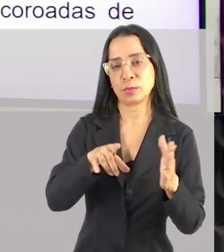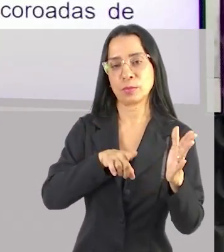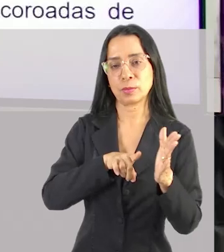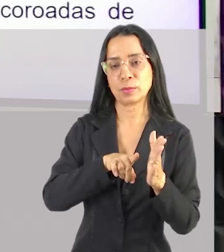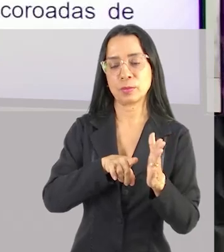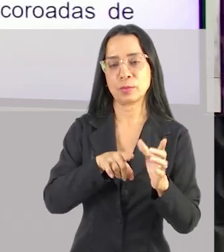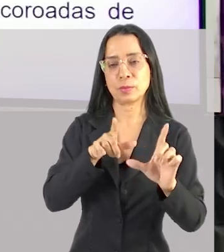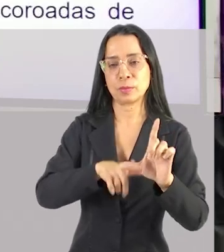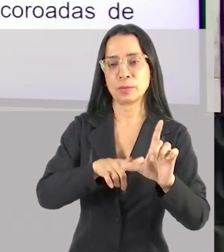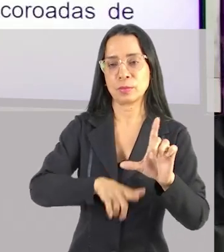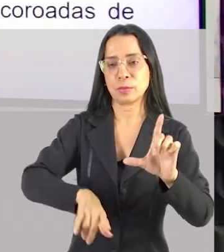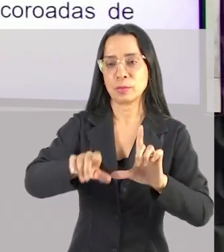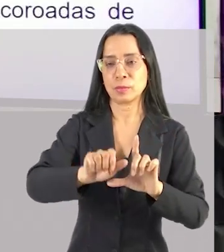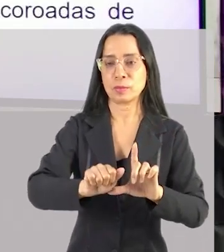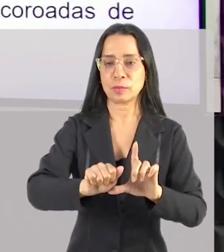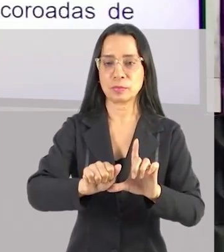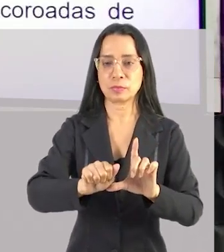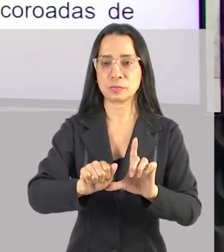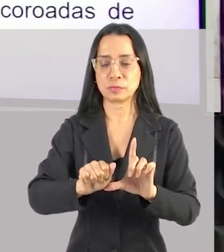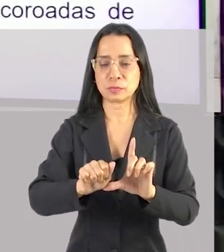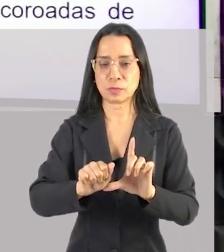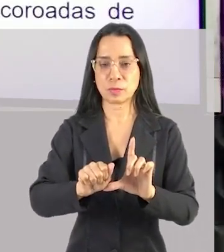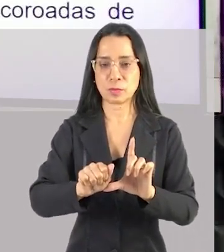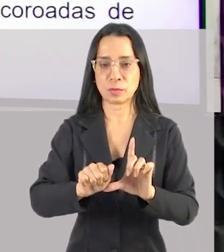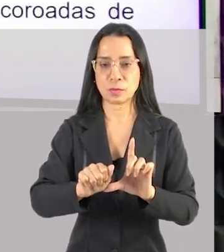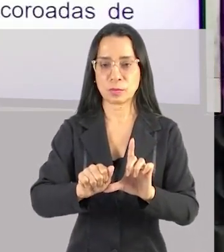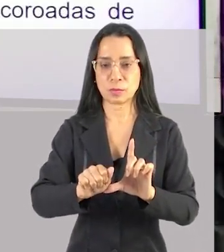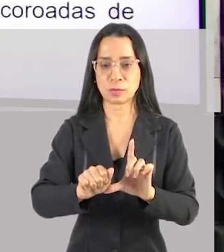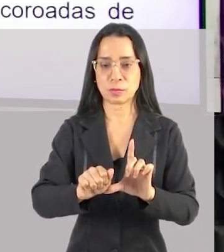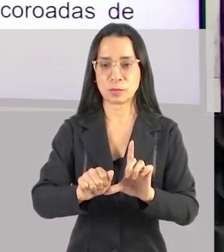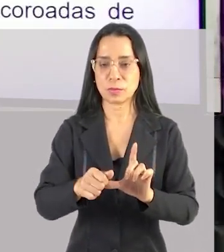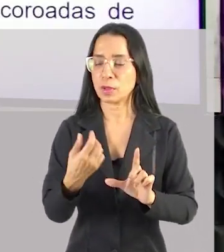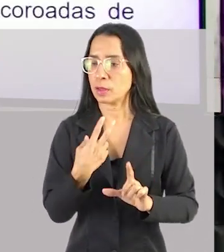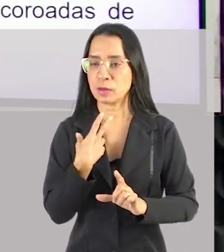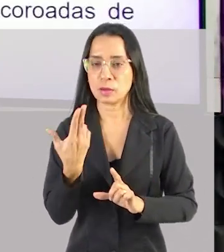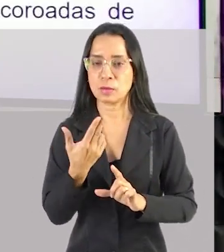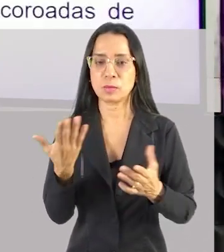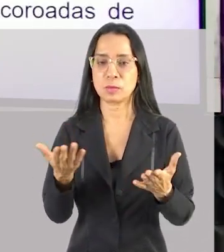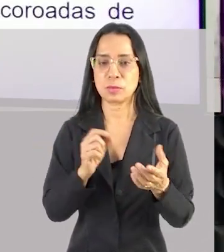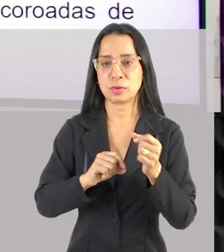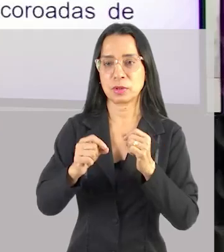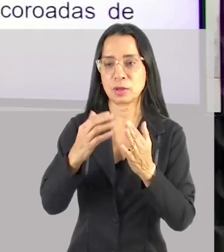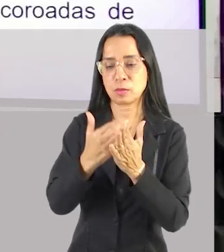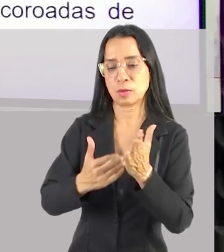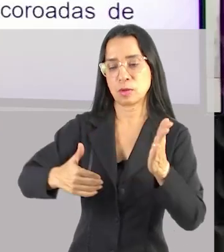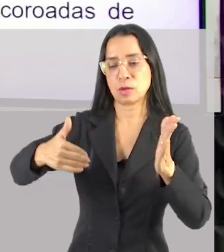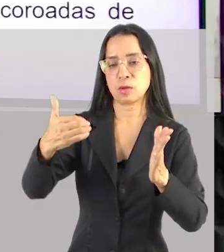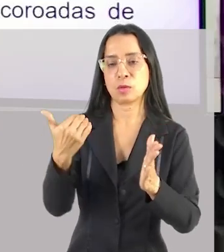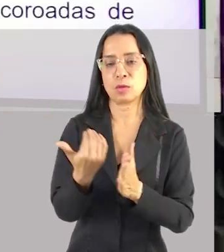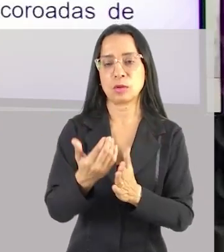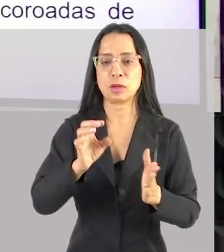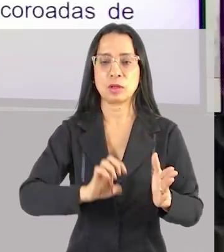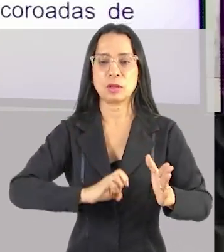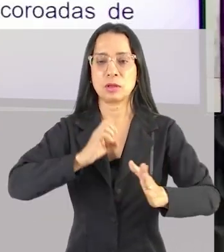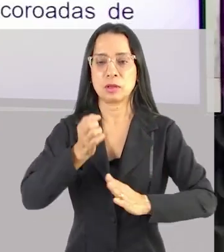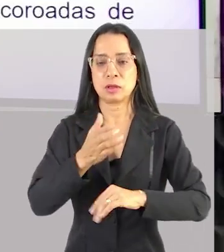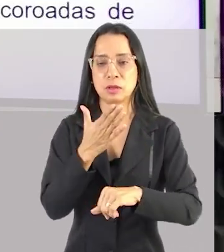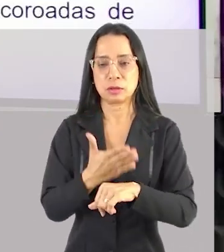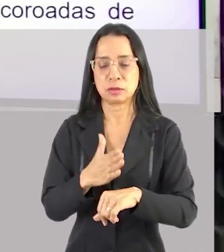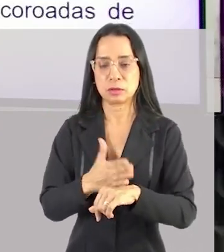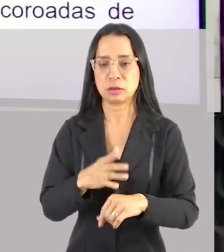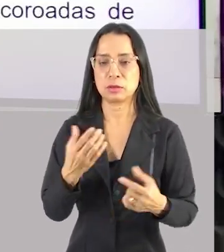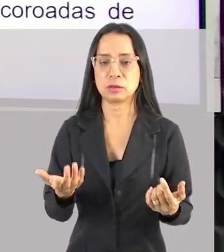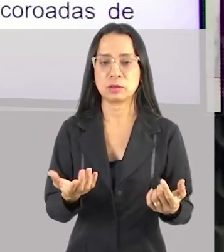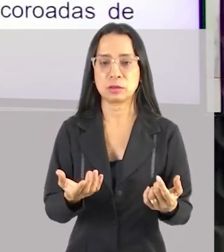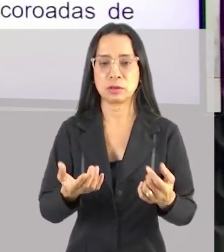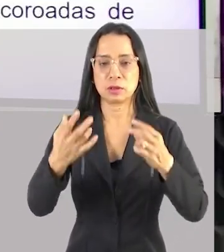de atividades praticadas em consonância com o bem comum. Não podemos extrapolar nas nossas ações. A gente deve visar sempre o bem comum,